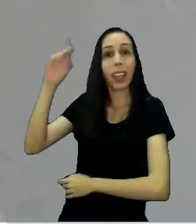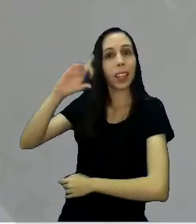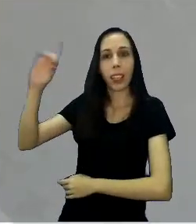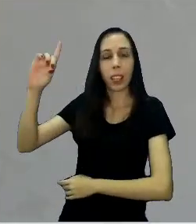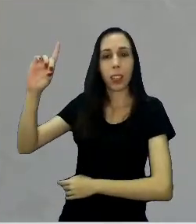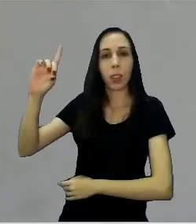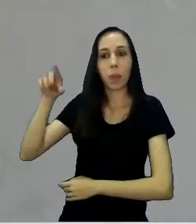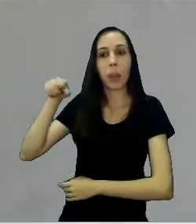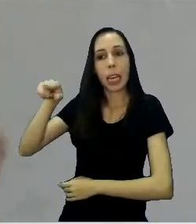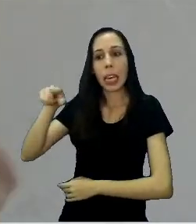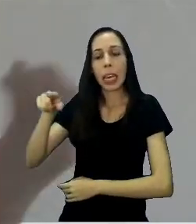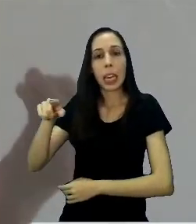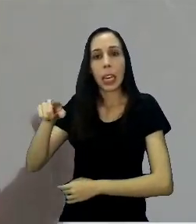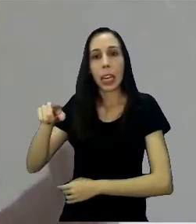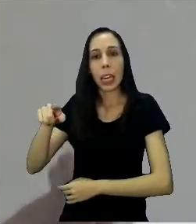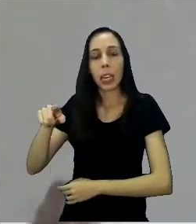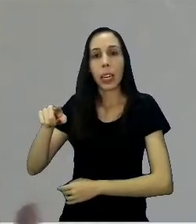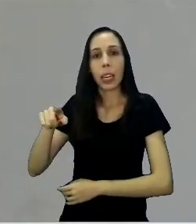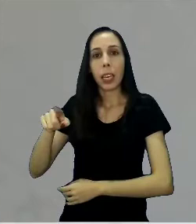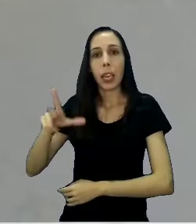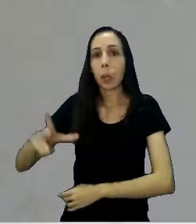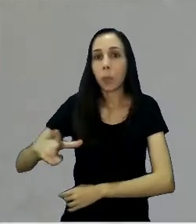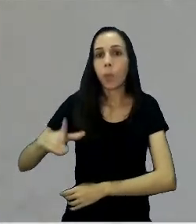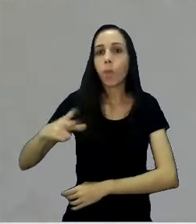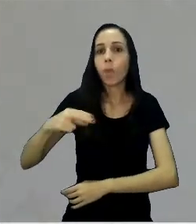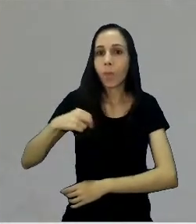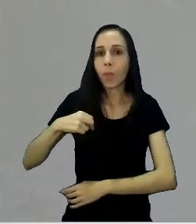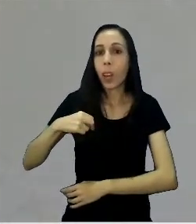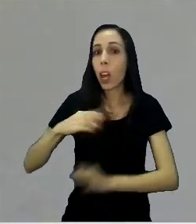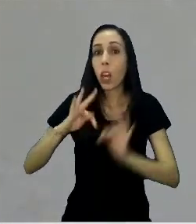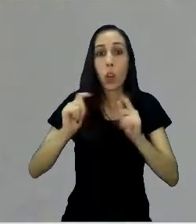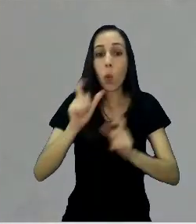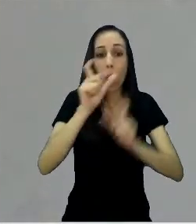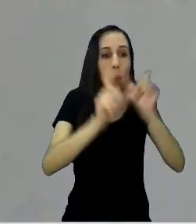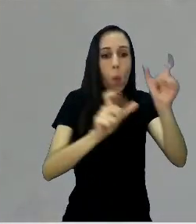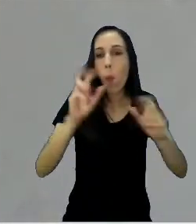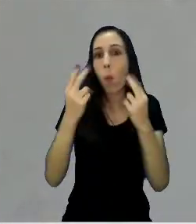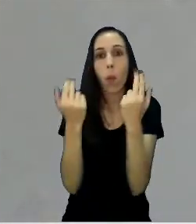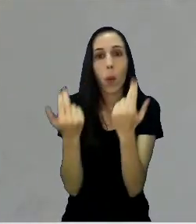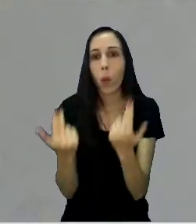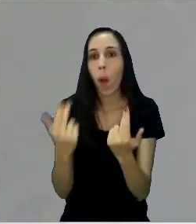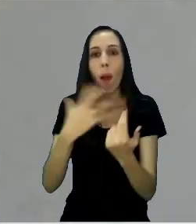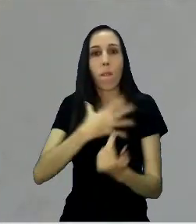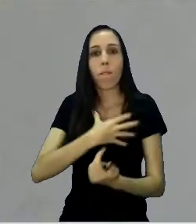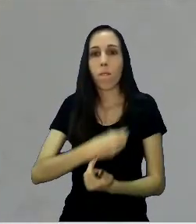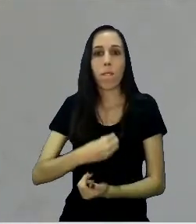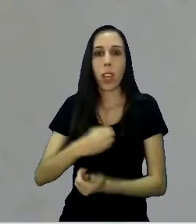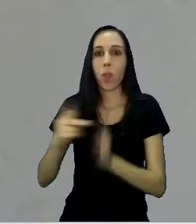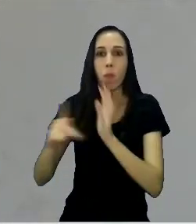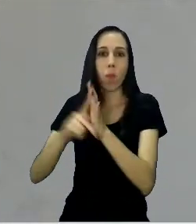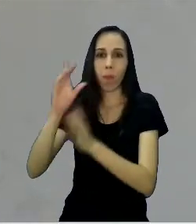e que ela tem uma dignidade que é inerente a todos os filhos de Deus.